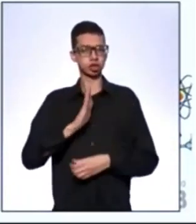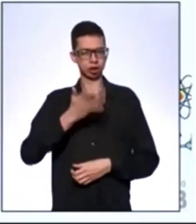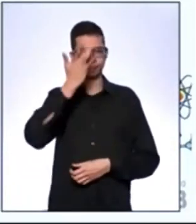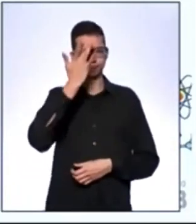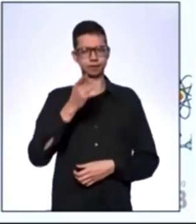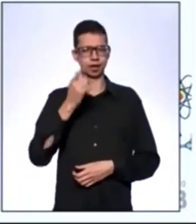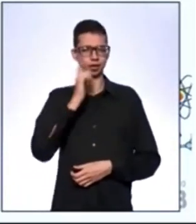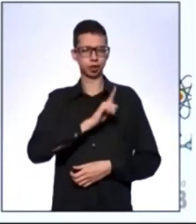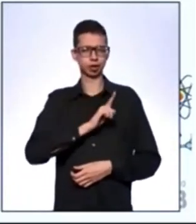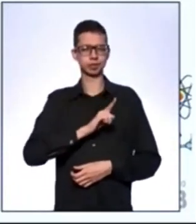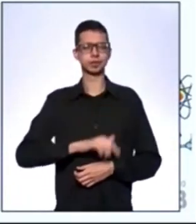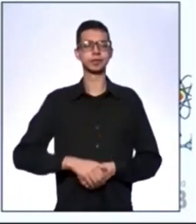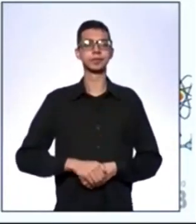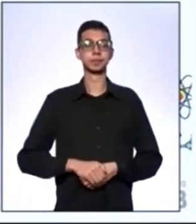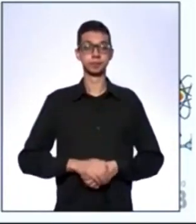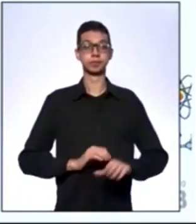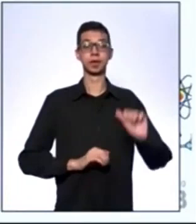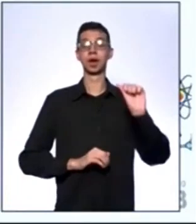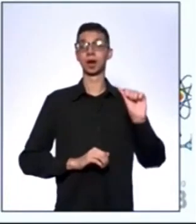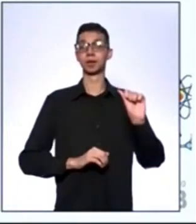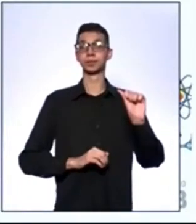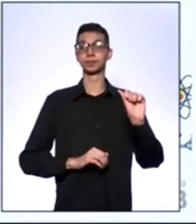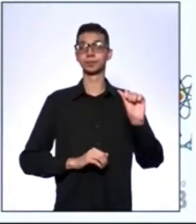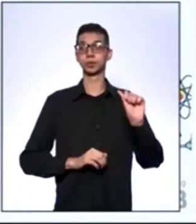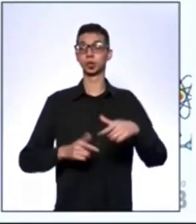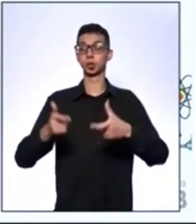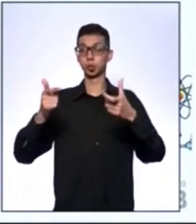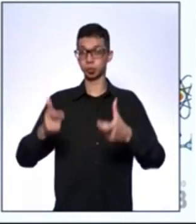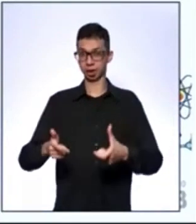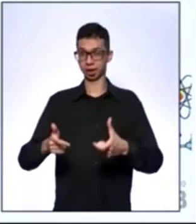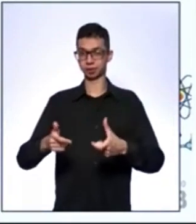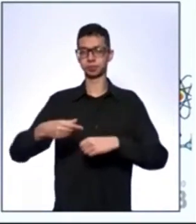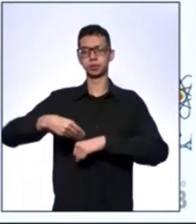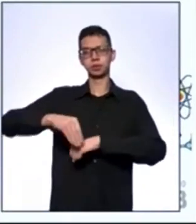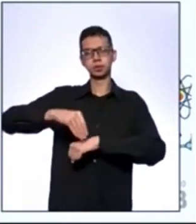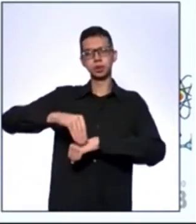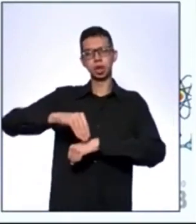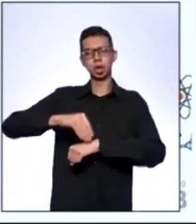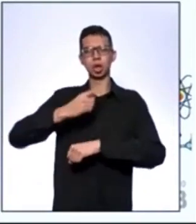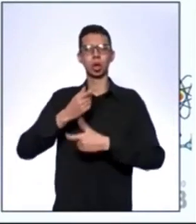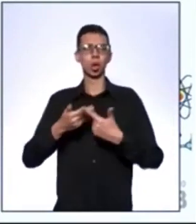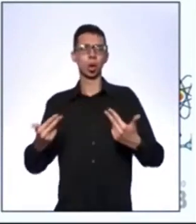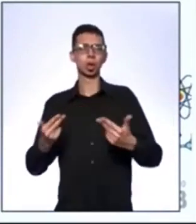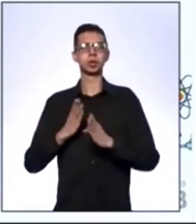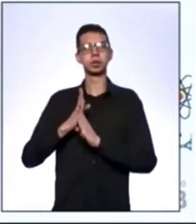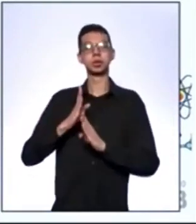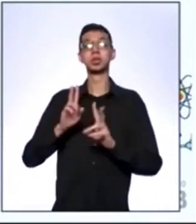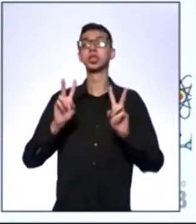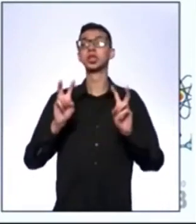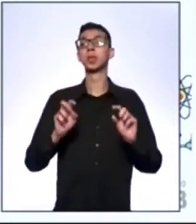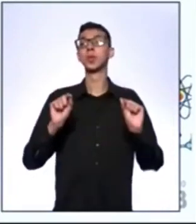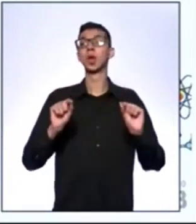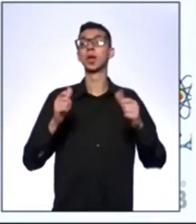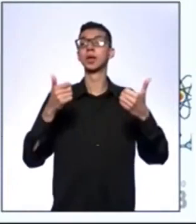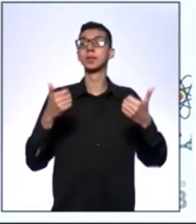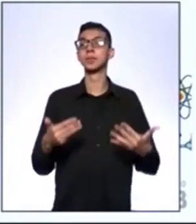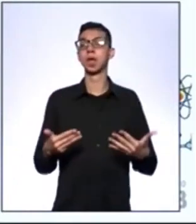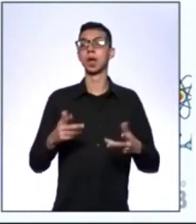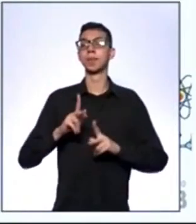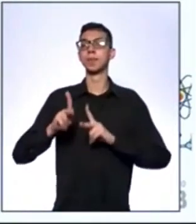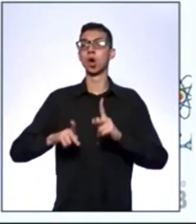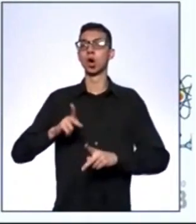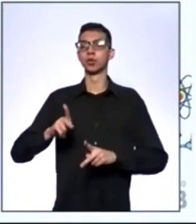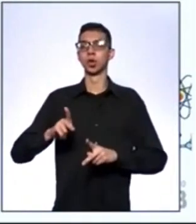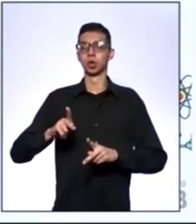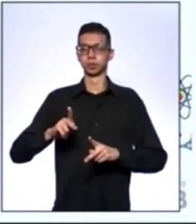né, gente? Os vestígios encontrados no parque reforçam as teorias mais aceitas a respeito do povoamento do